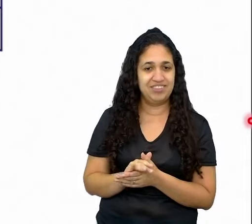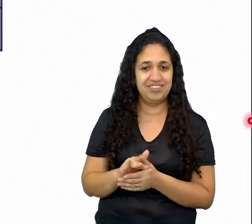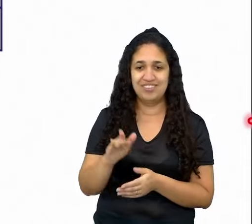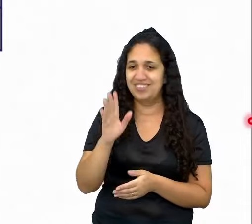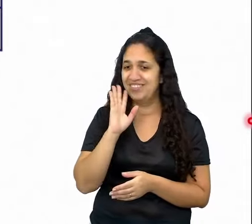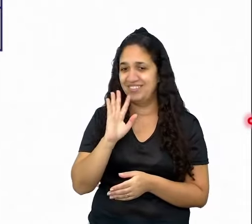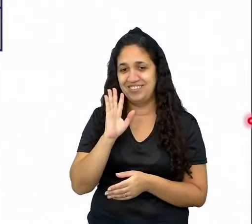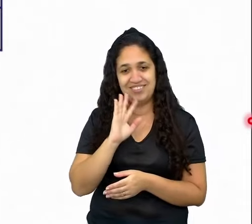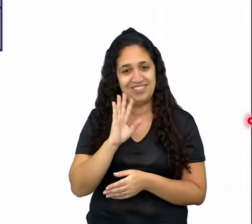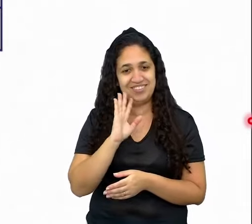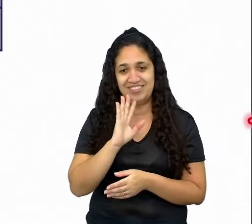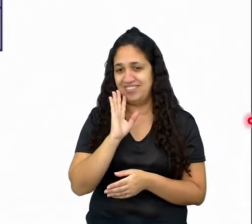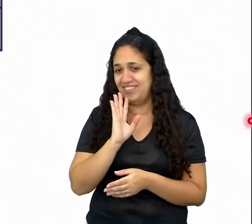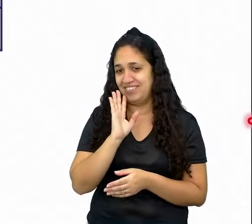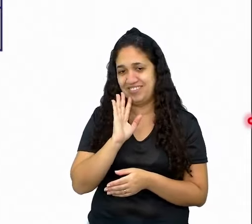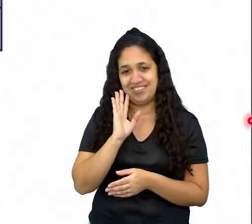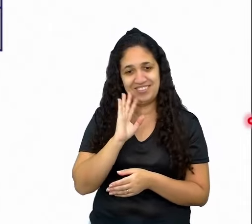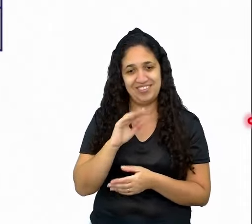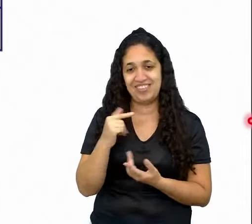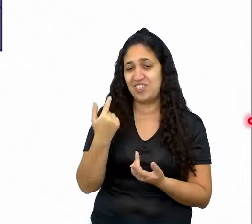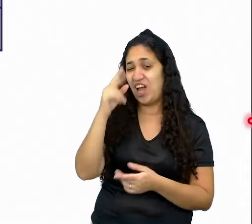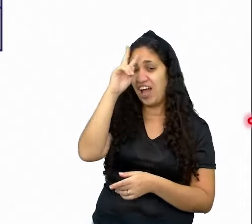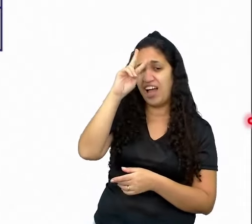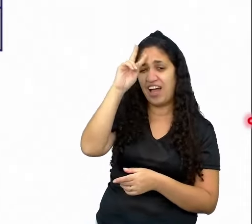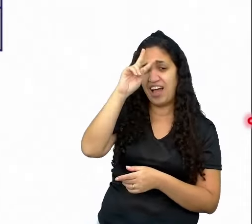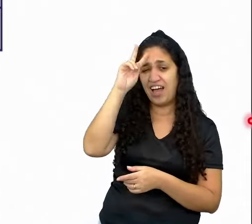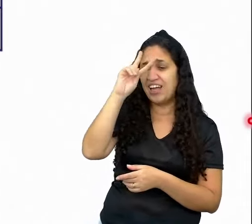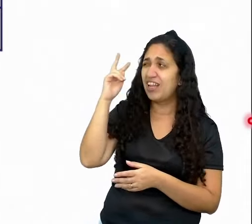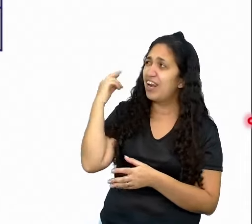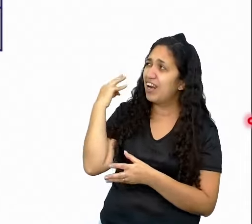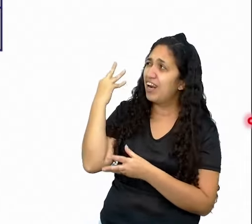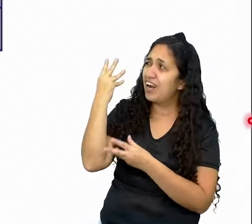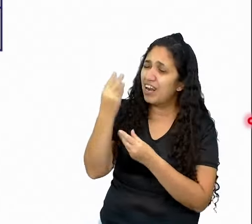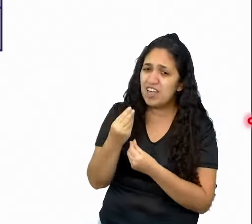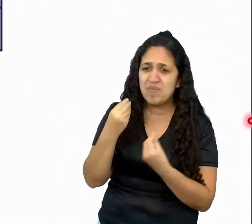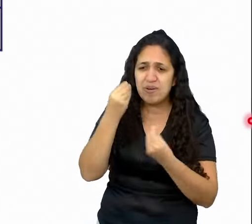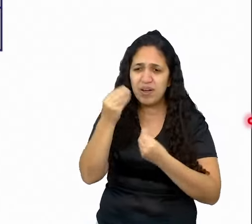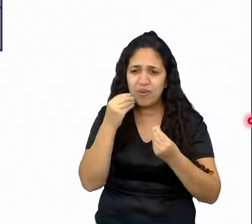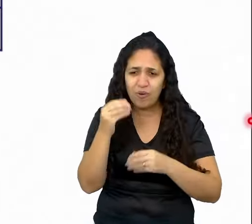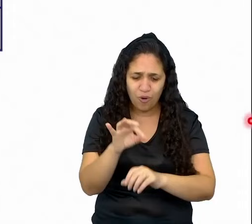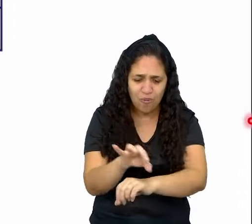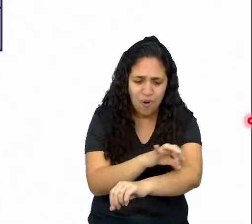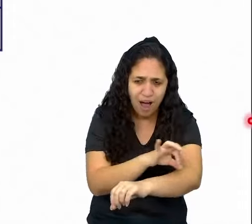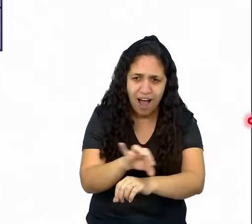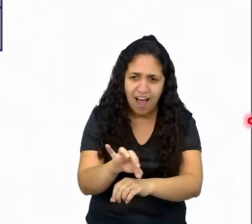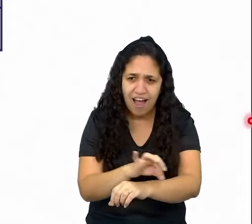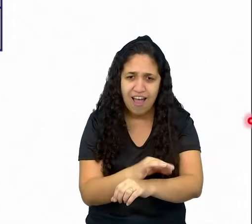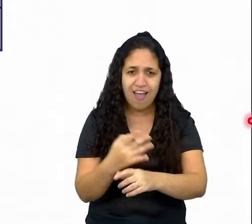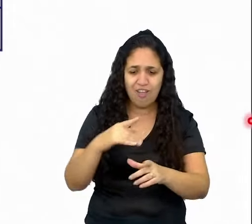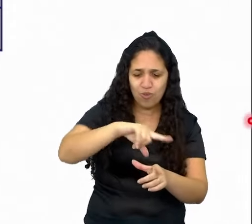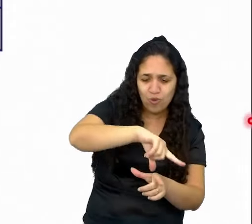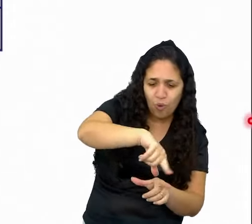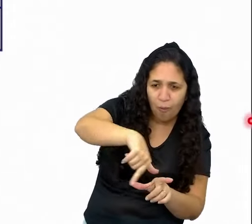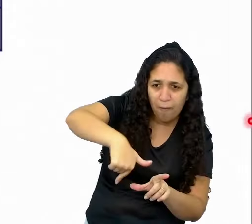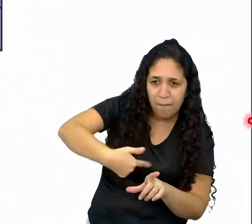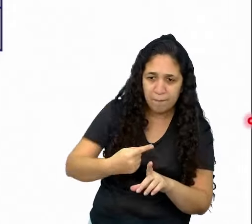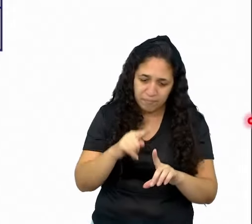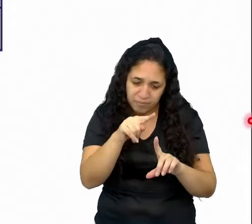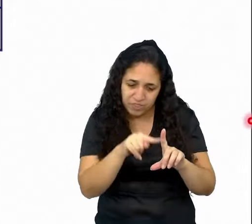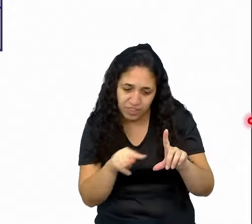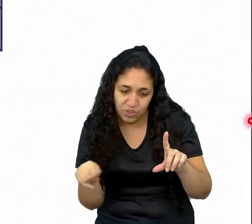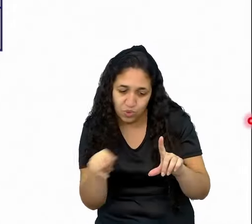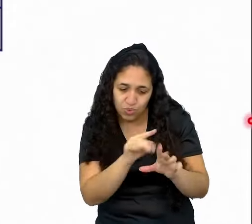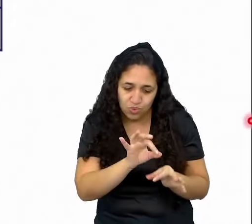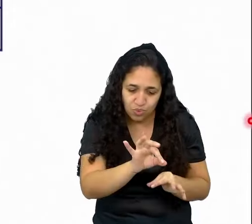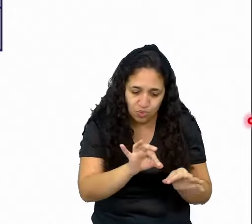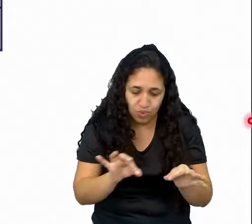super bacana, porque a gente resgata um pouco trabalhar com a régua, com o compasso, com o esquadro, mas os meninos, eles precisam da